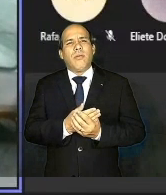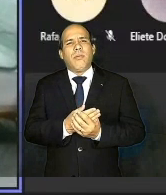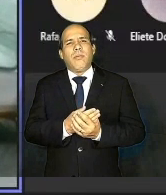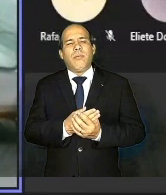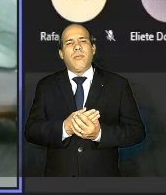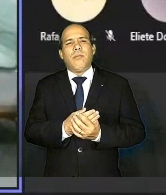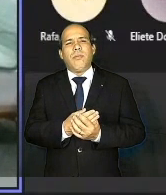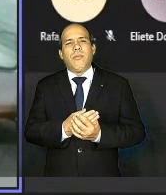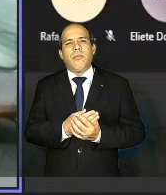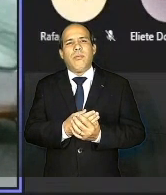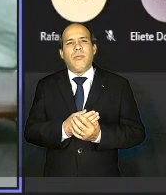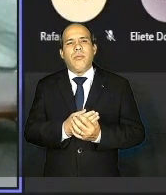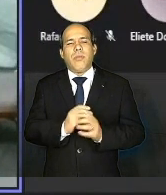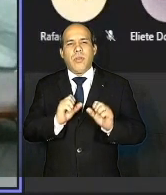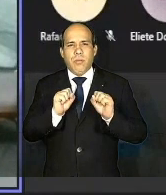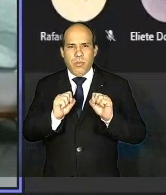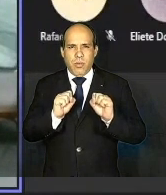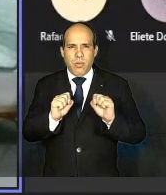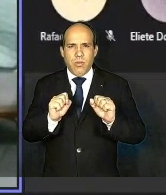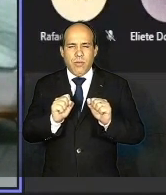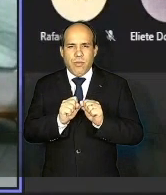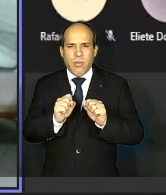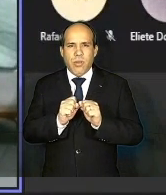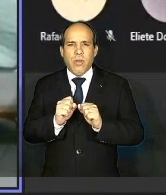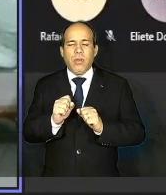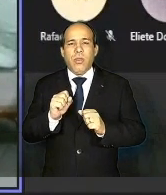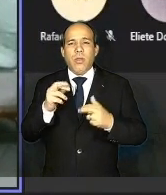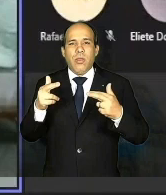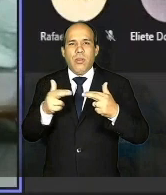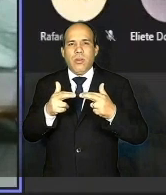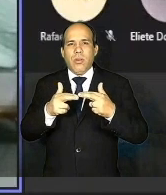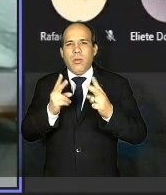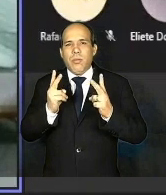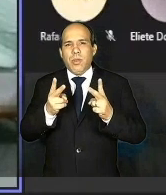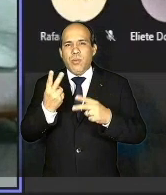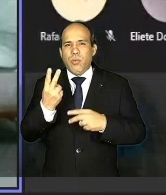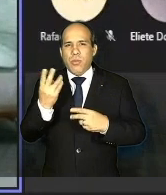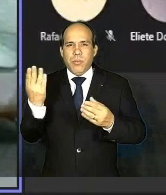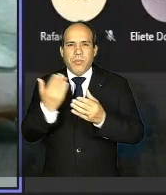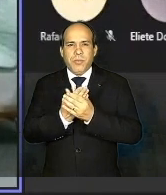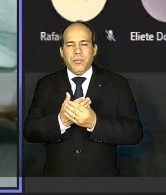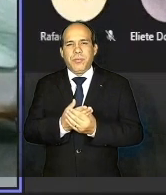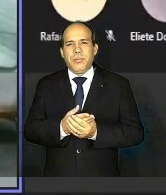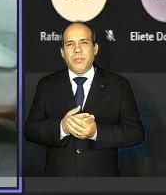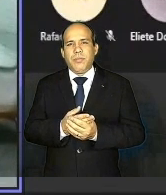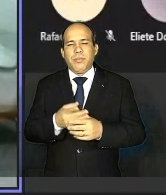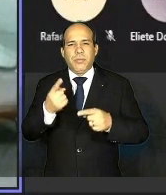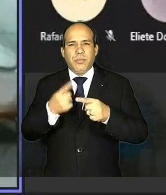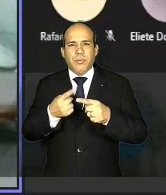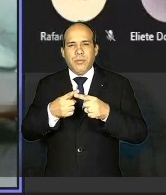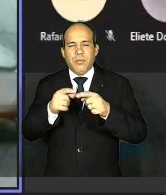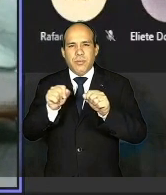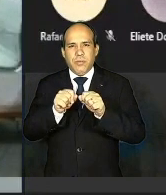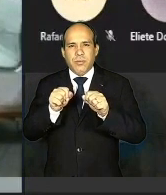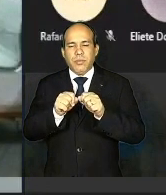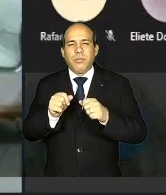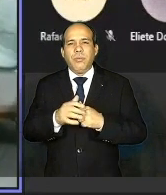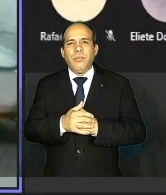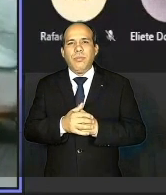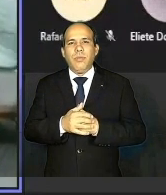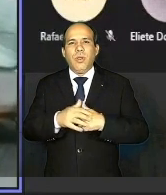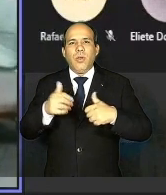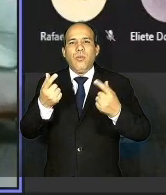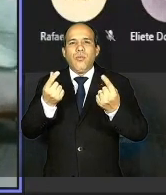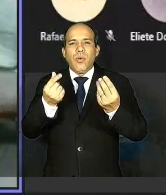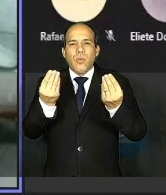Então... Qual que é o nome do processo? Thaís é o... Eu poderia fazer assim, desembargador? A sentença é única para os dois processos. Né? Mas